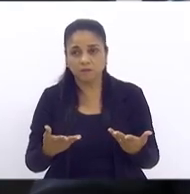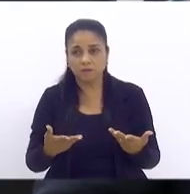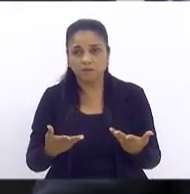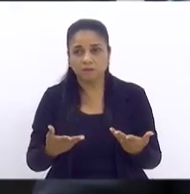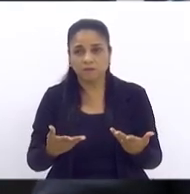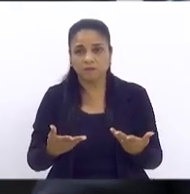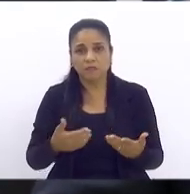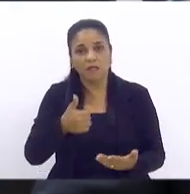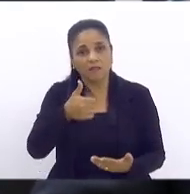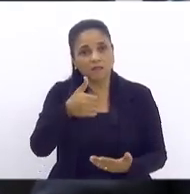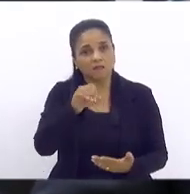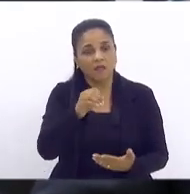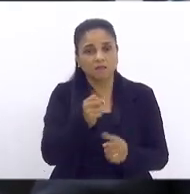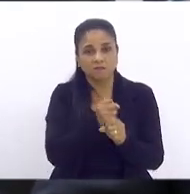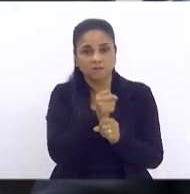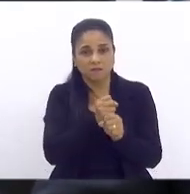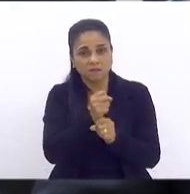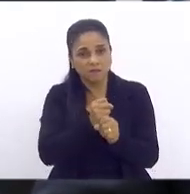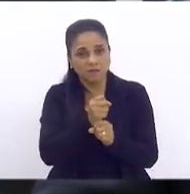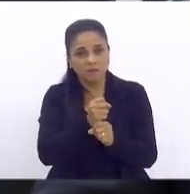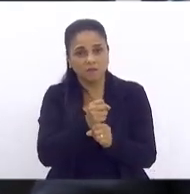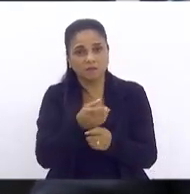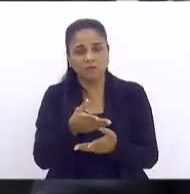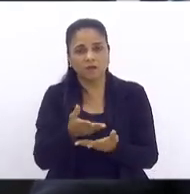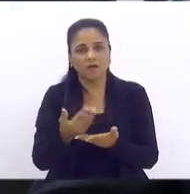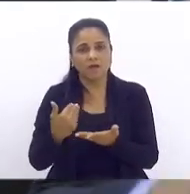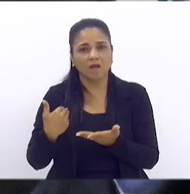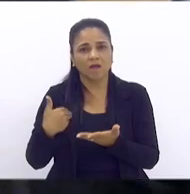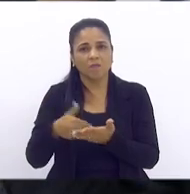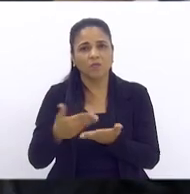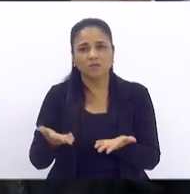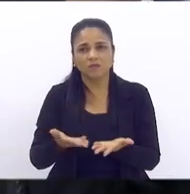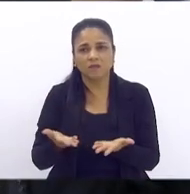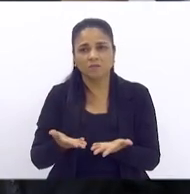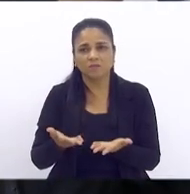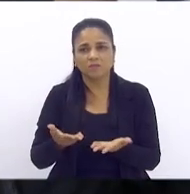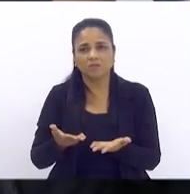vezes, 10 anos, há pouco tempo que nós aprovamos a questão da área.